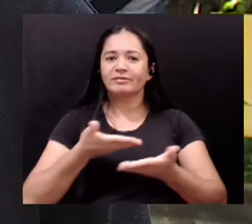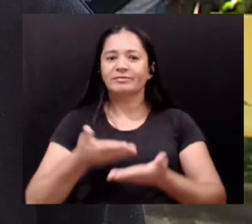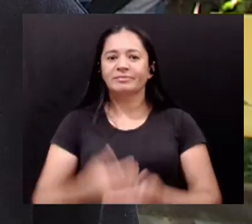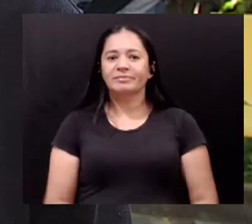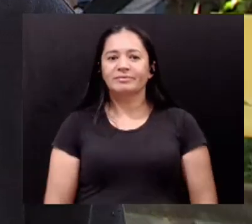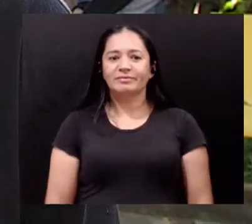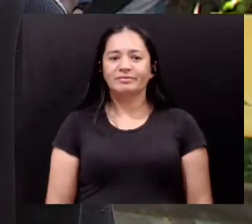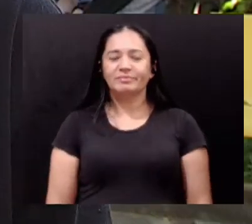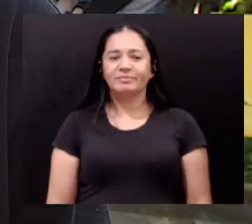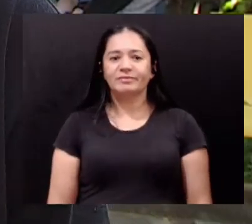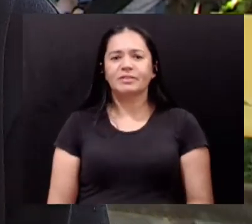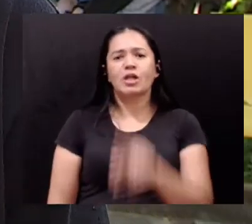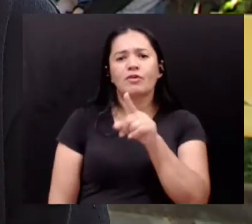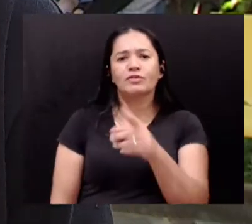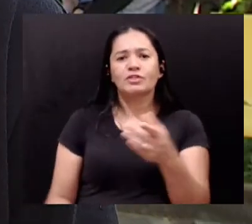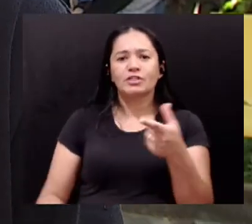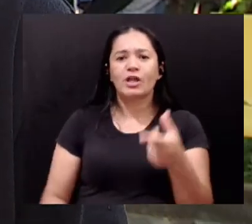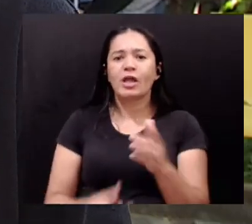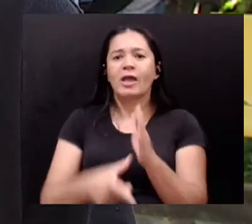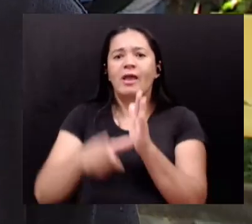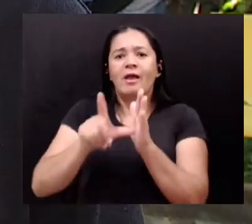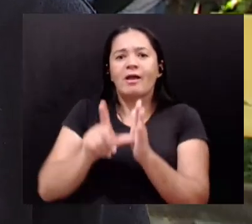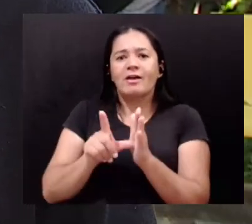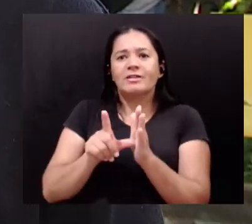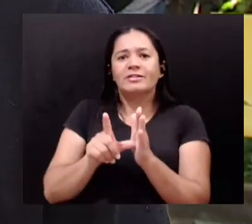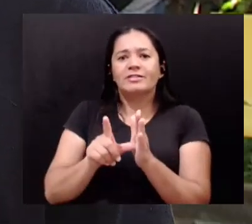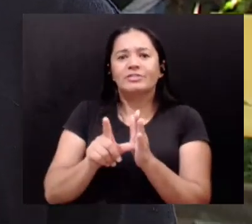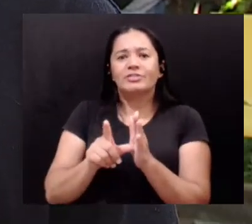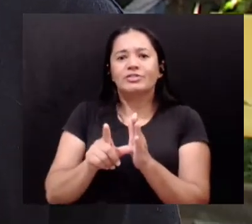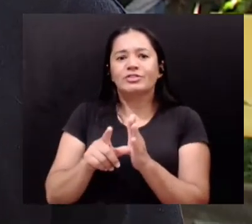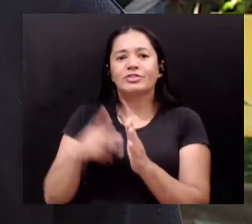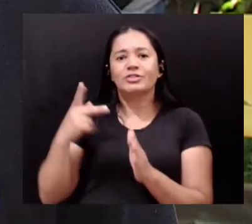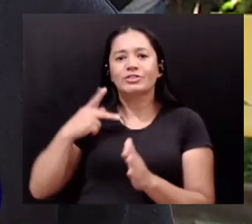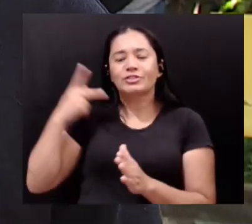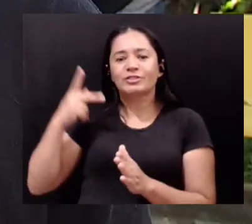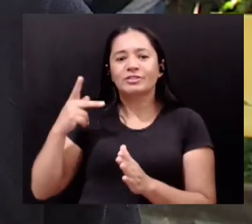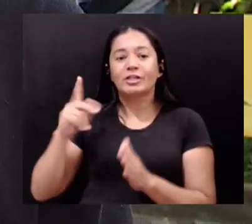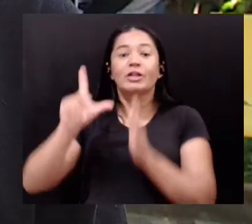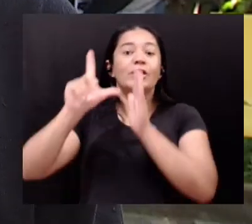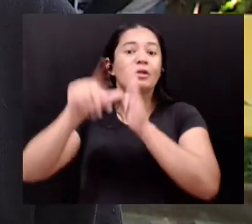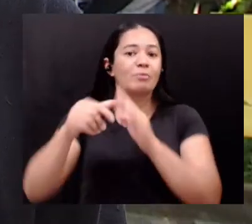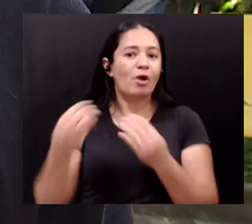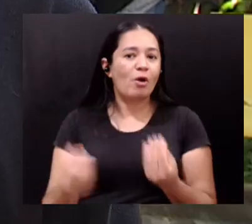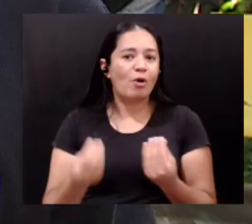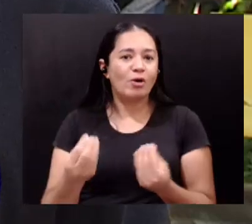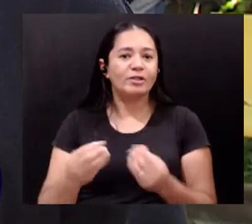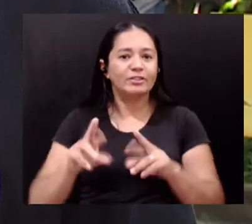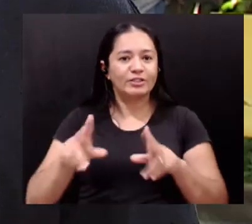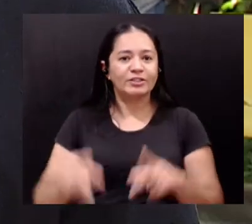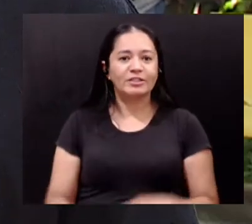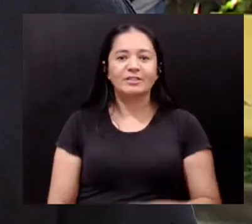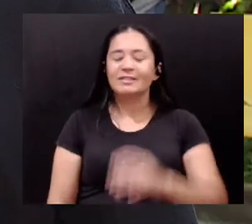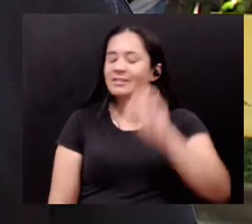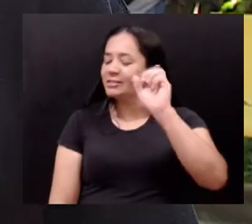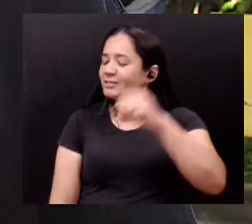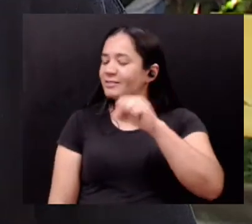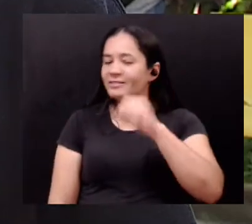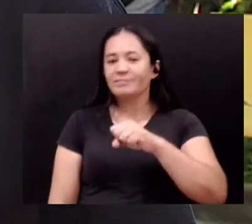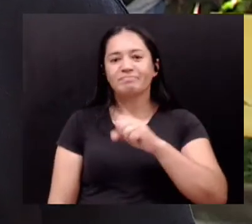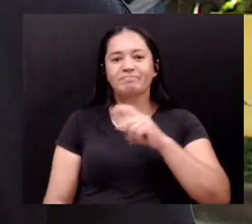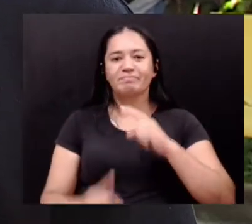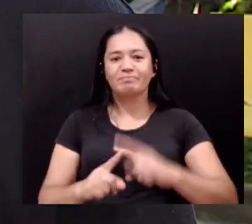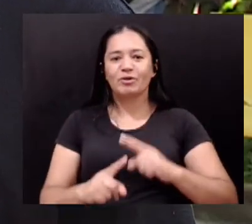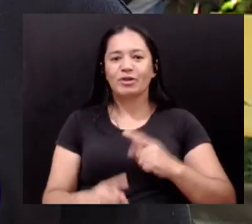você antes do parlamento e depois? Tem uma diferença? Tem uma diferença porque antes eu era uma pessoa que participava